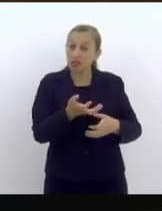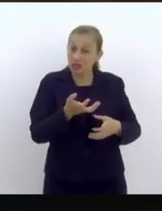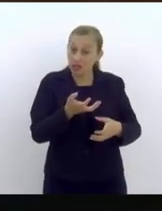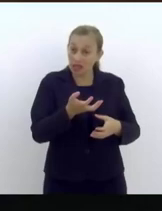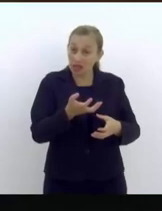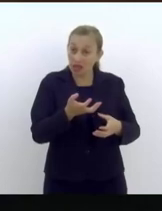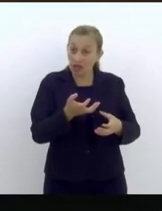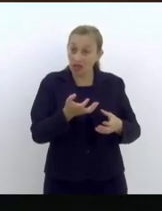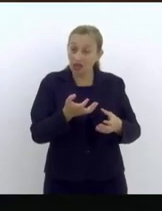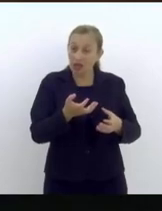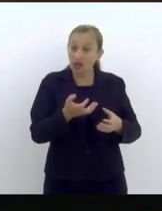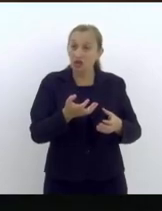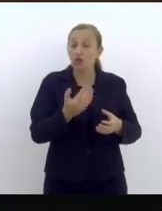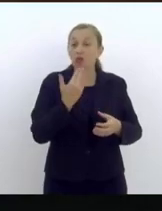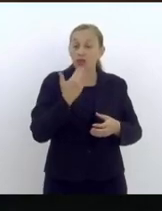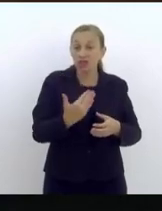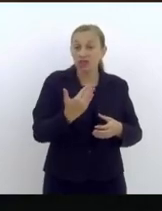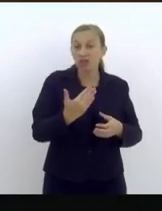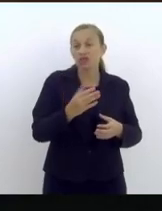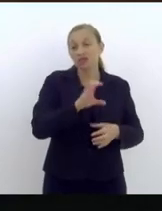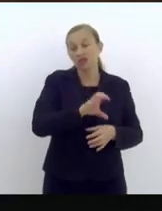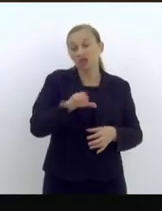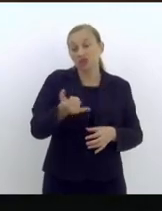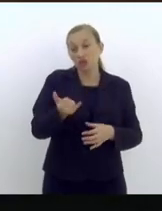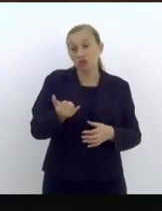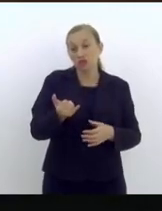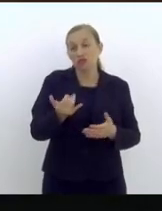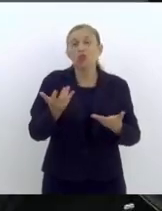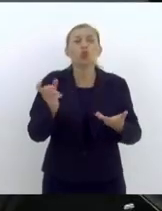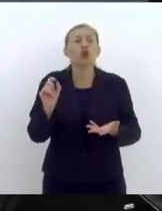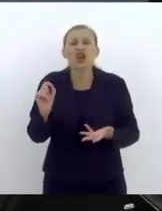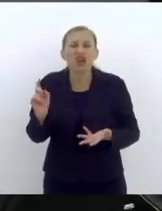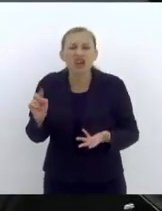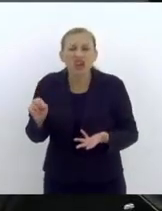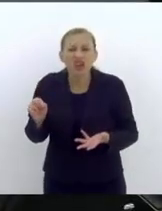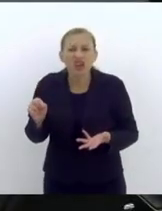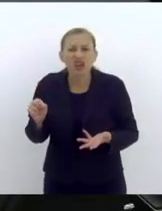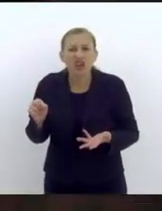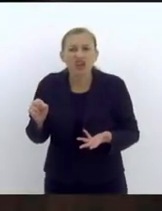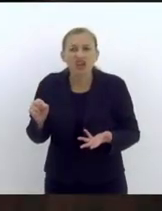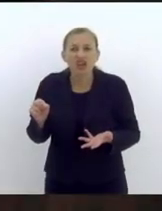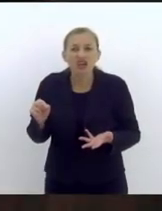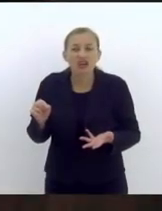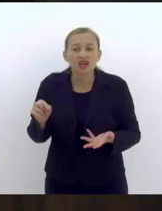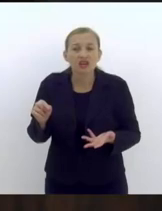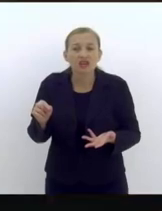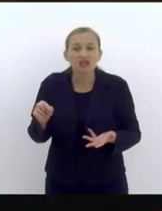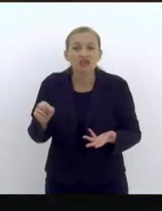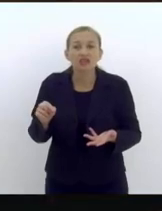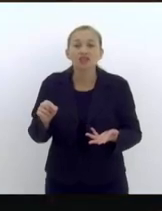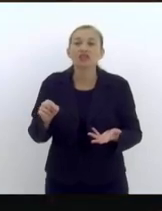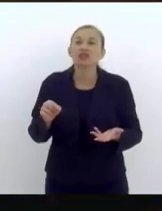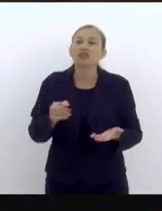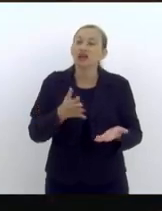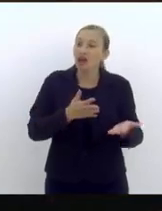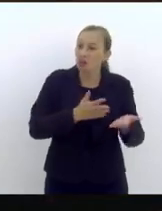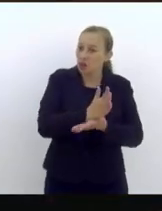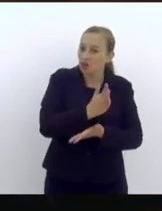adiciona comparecer da ccj o quê Ela tem favorável